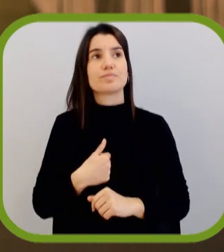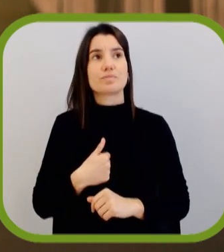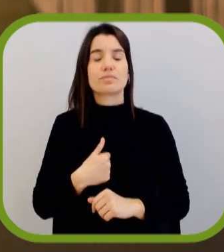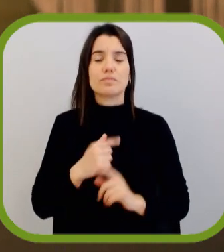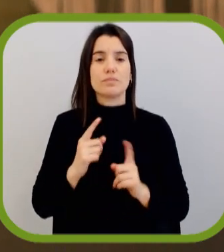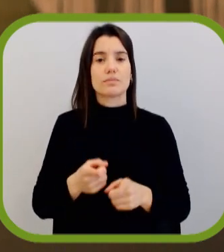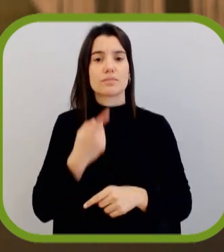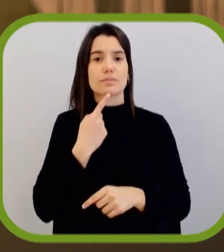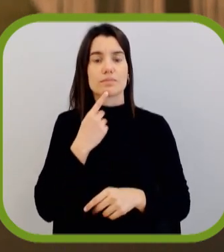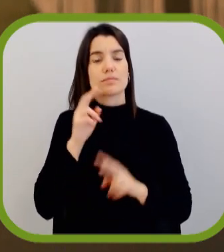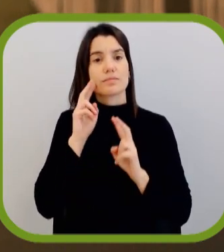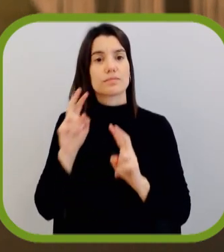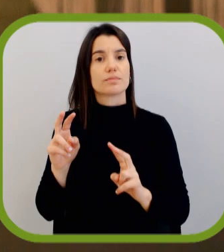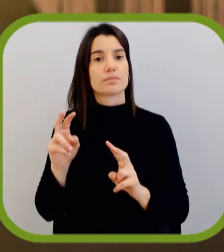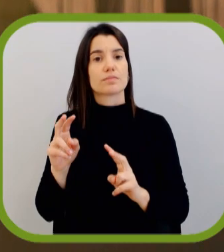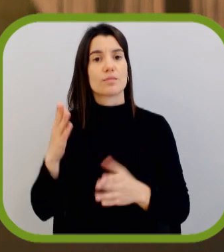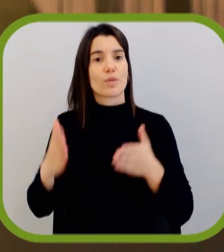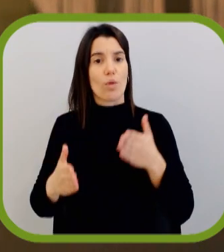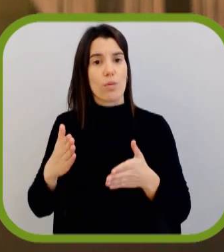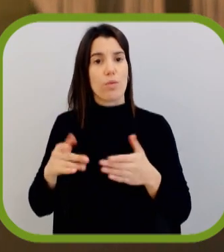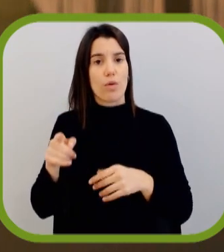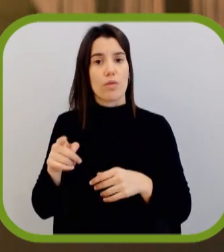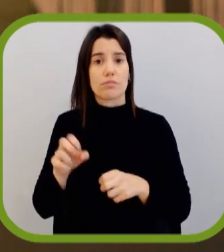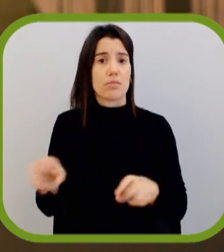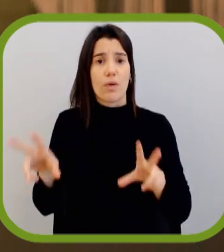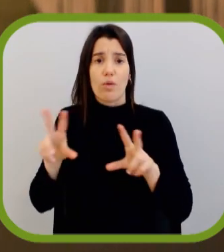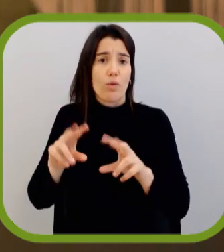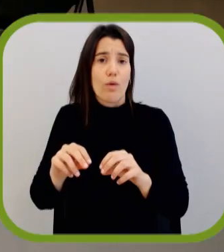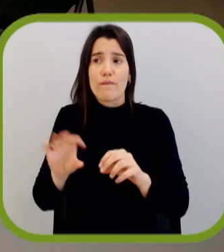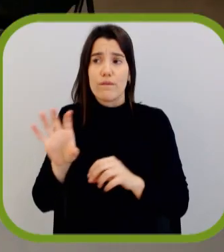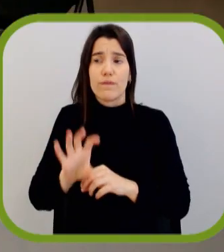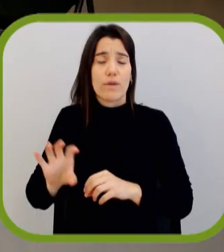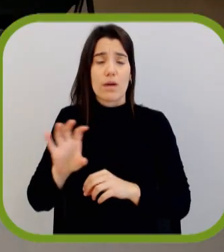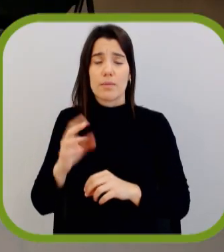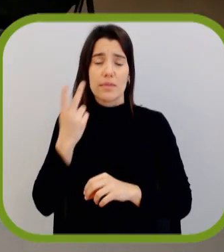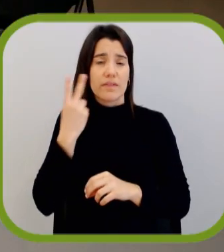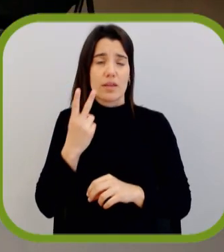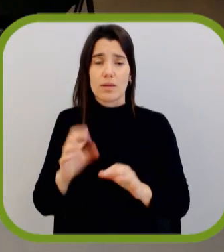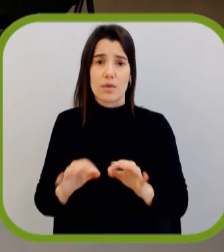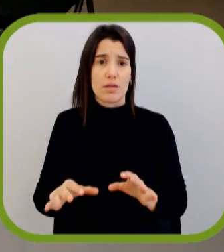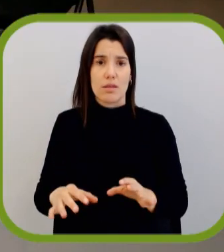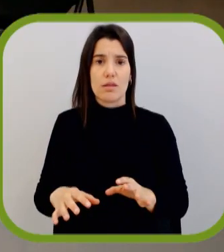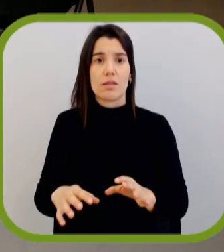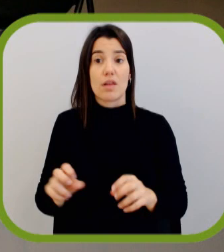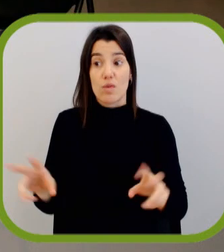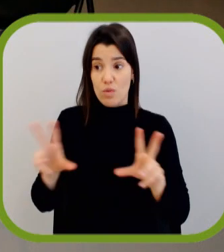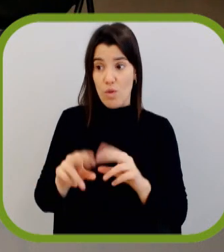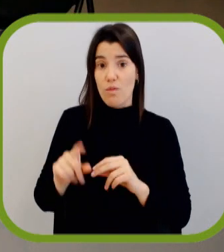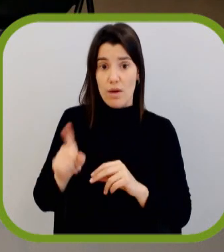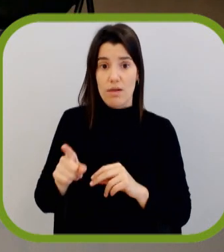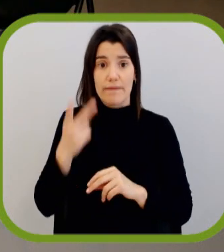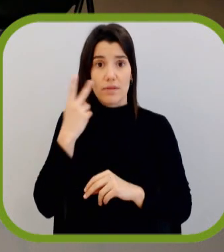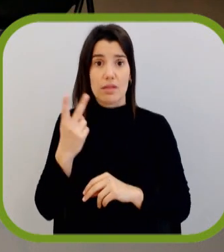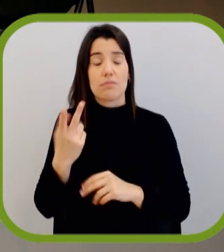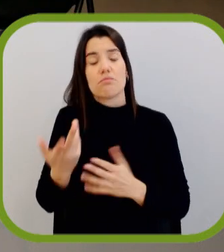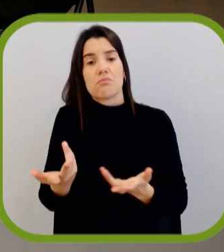eu comecei a tender a olhar muito para os robôs como uma nova espécie. E então, daí surgiu uma ideia, se é uma nova